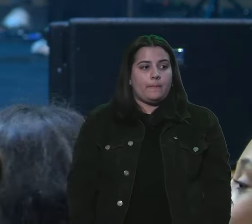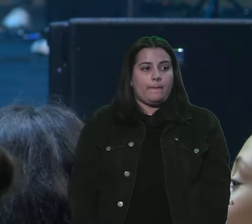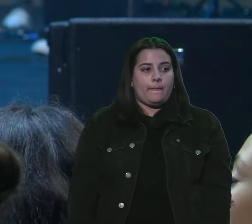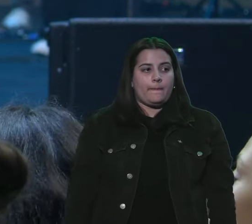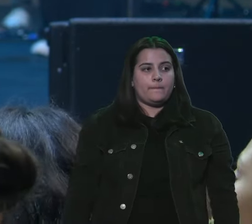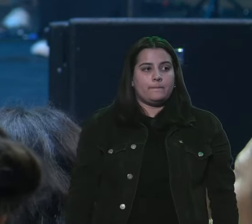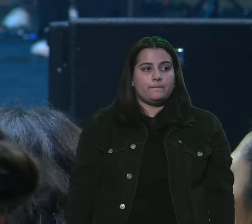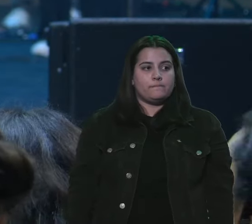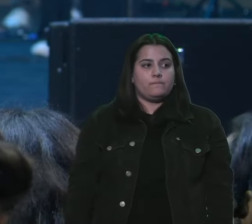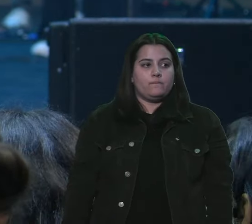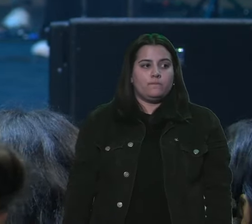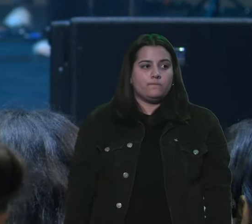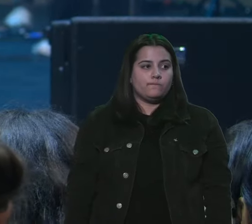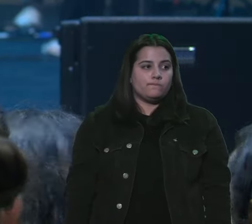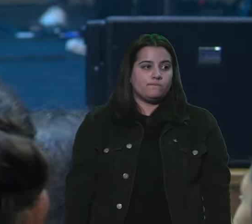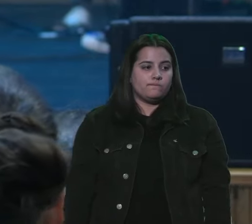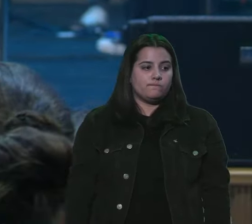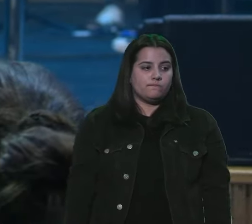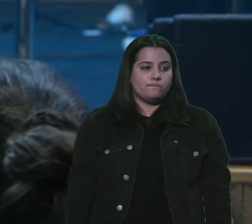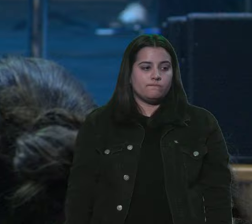venha.